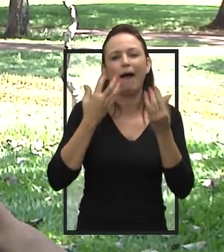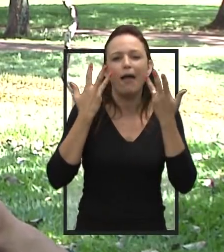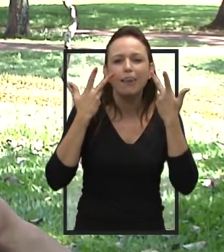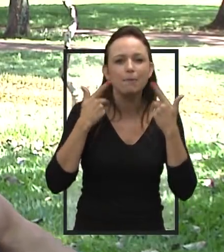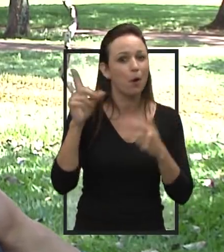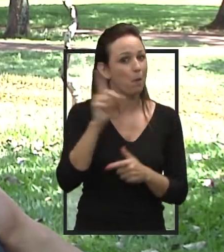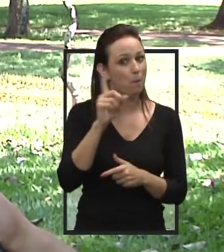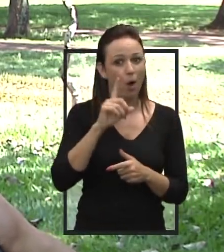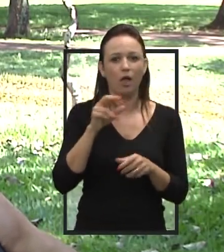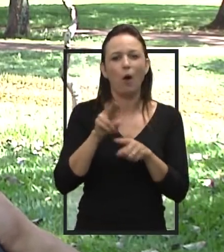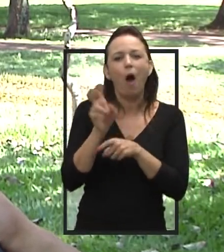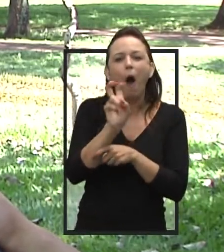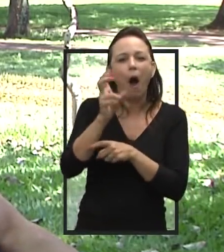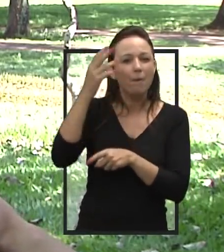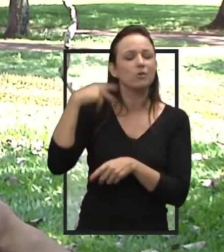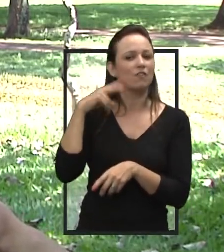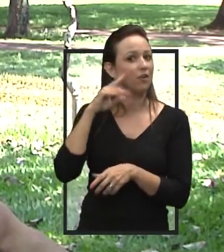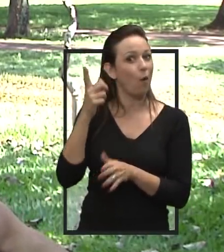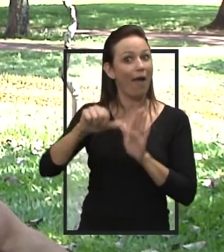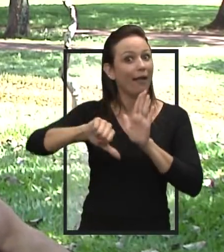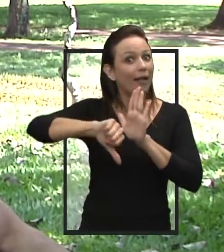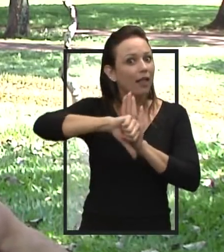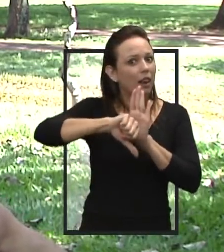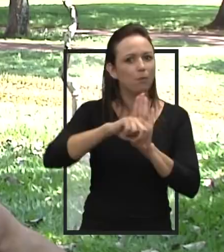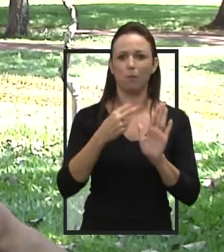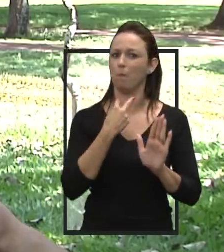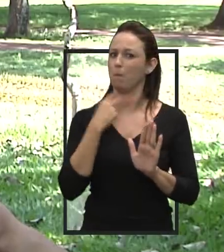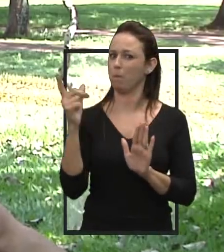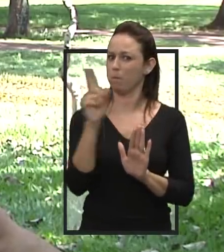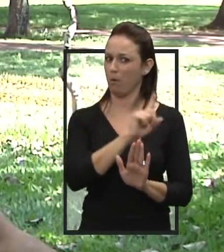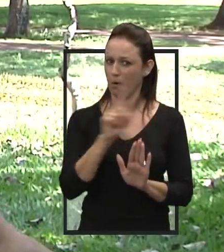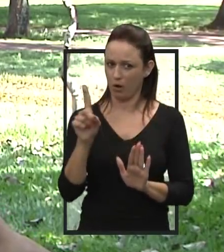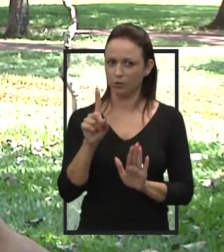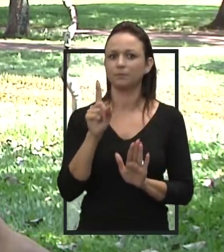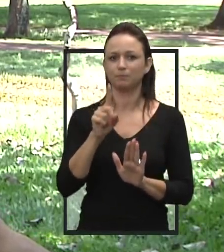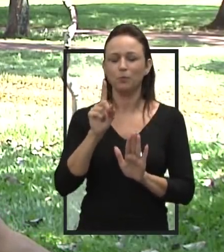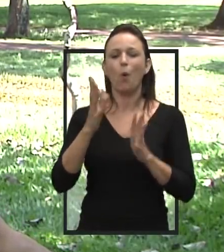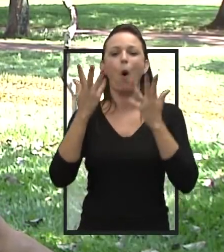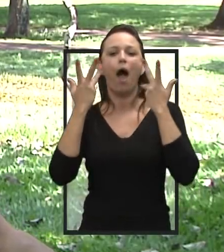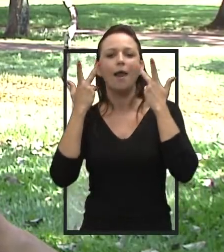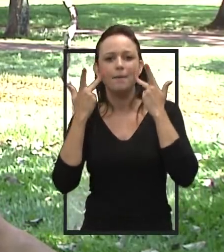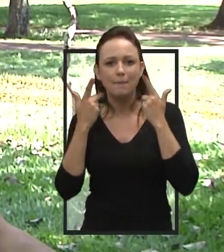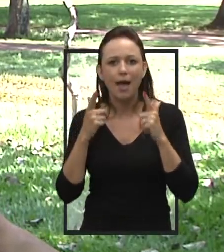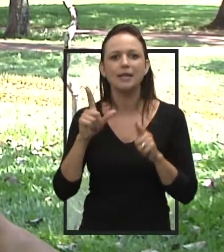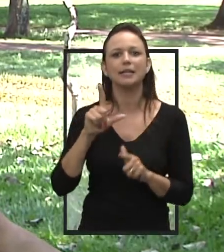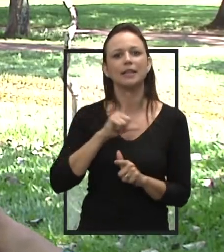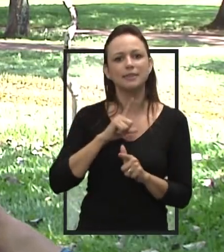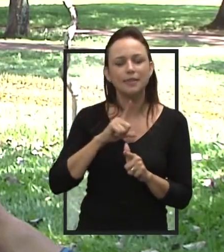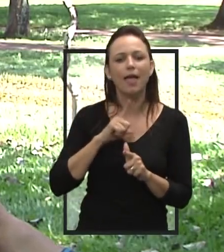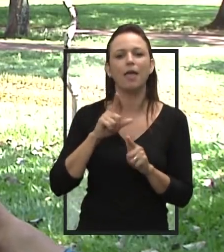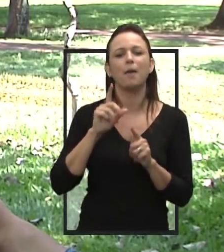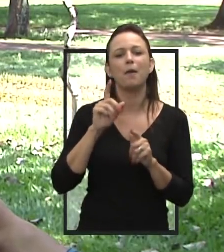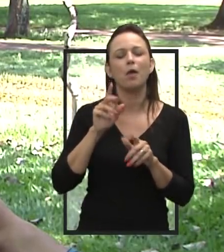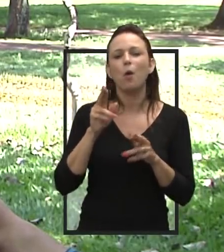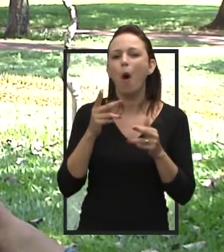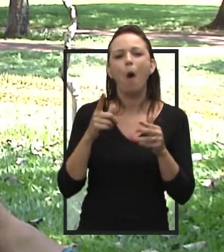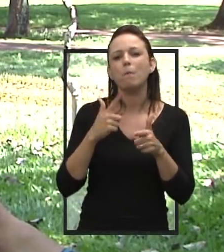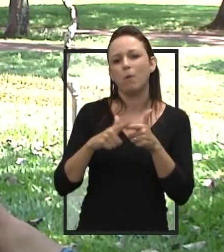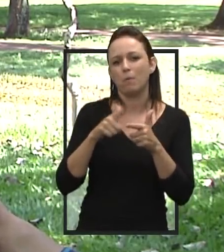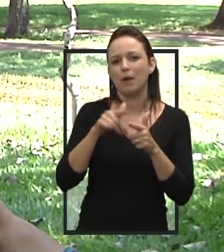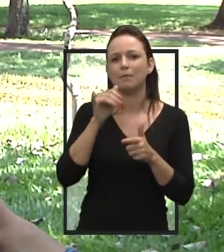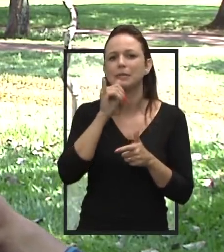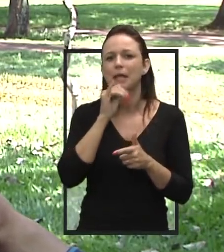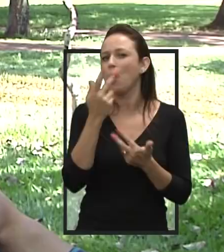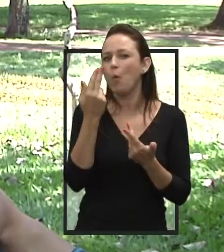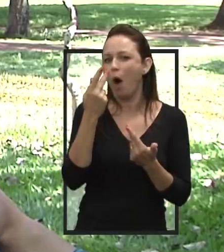Isso não pode ser crime. Mas os animais, eles também têm o mesmo problema de tamanho que